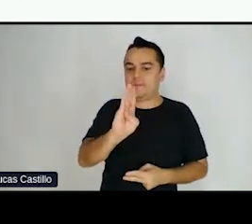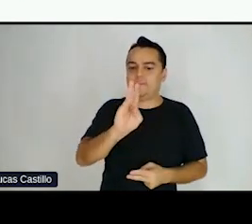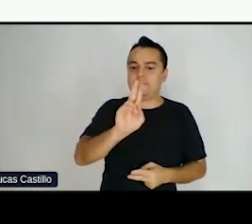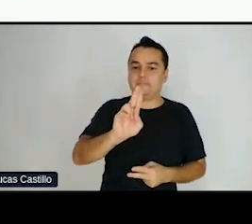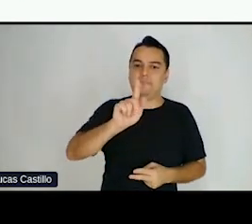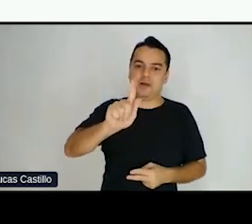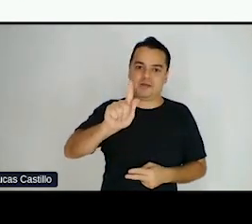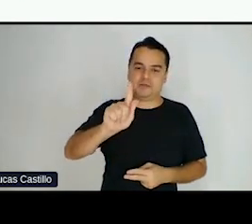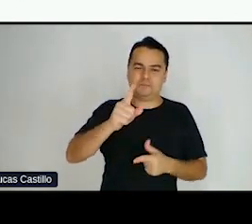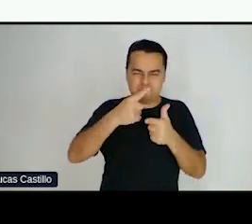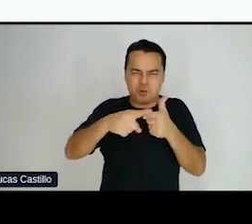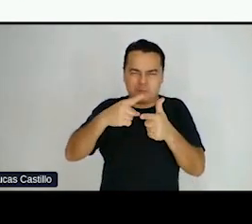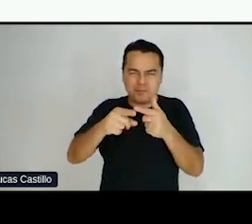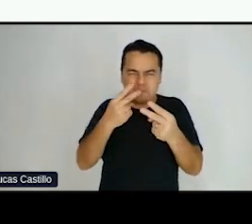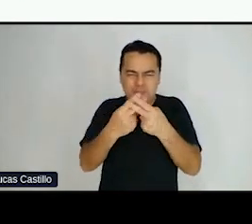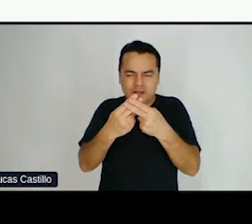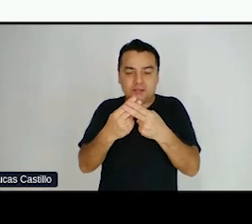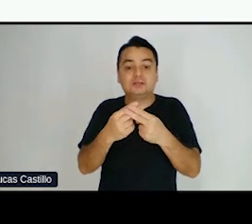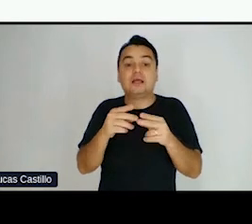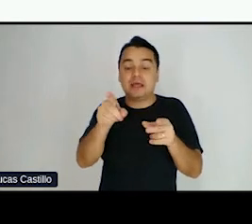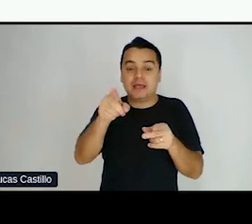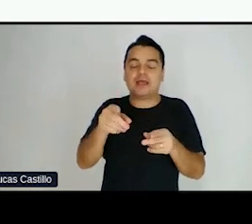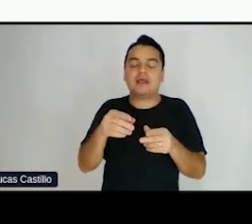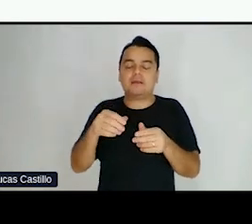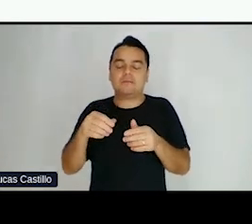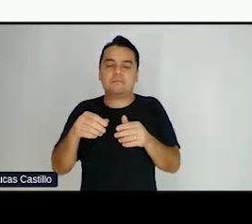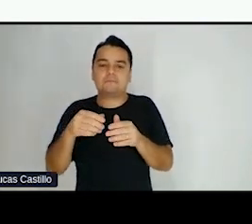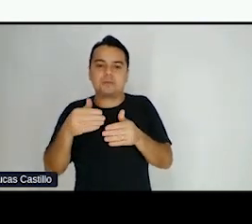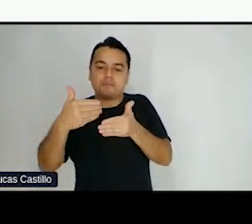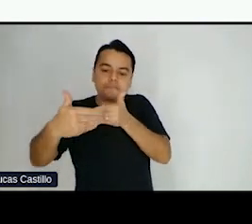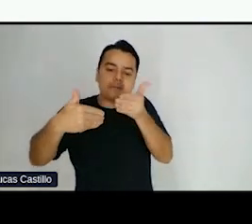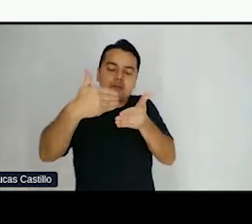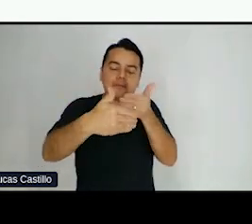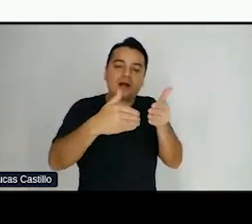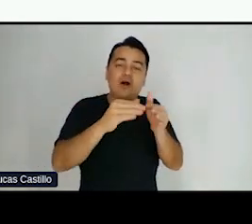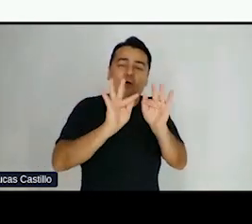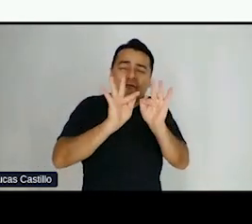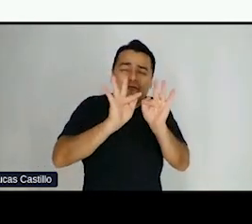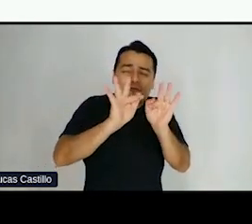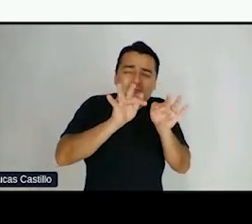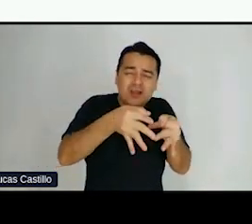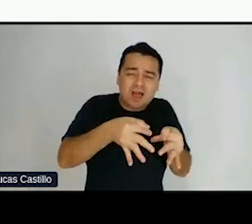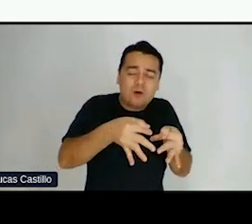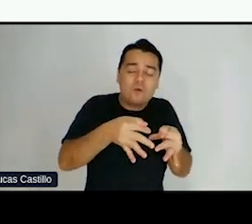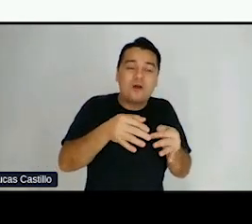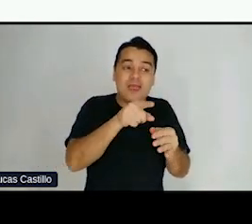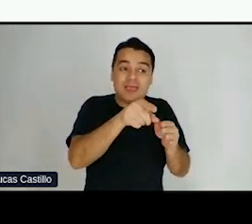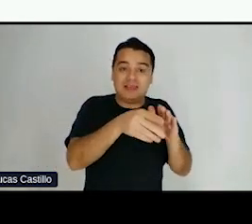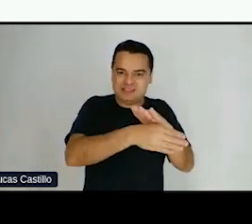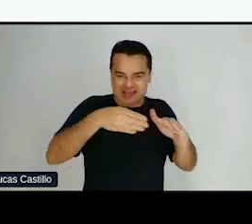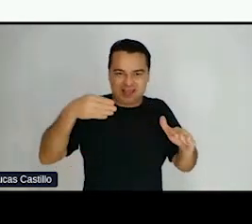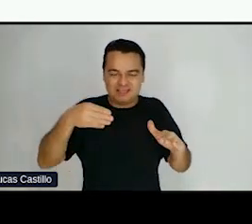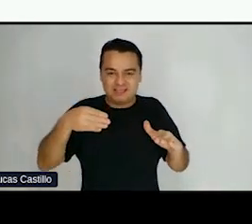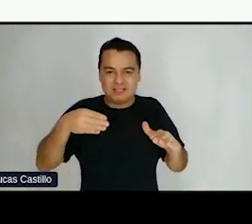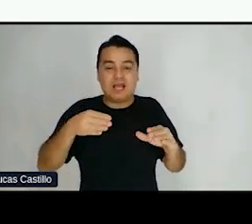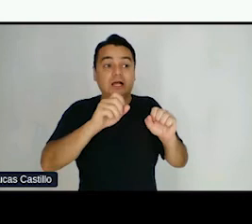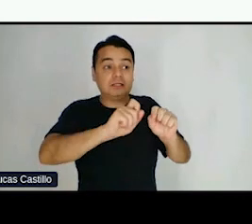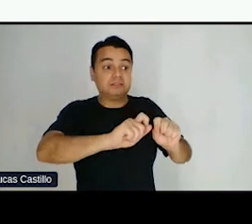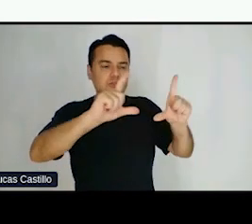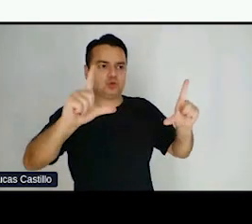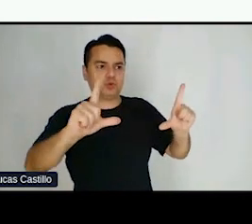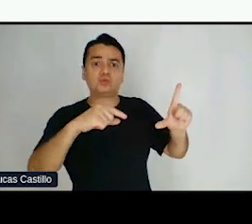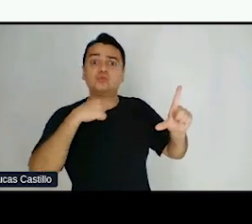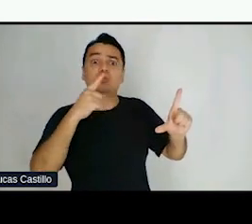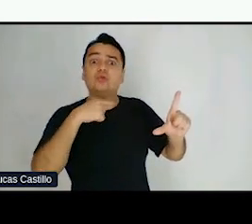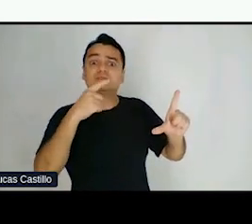mais impeditivo de todo o fluxo, que era ao final do checkout, a pessoa, né, o usuário de leitor de tela não conseguia concluir o